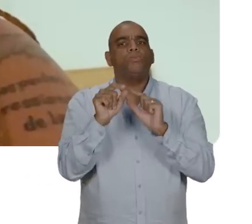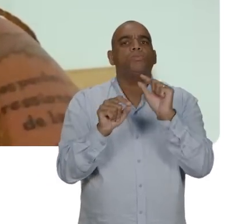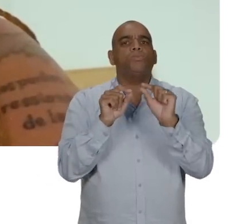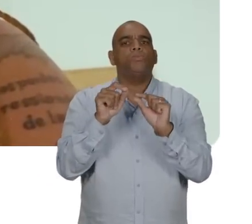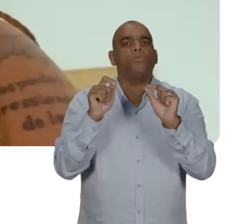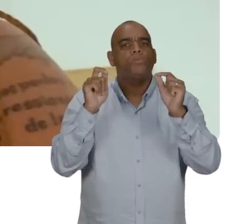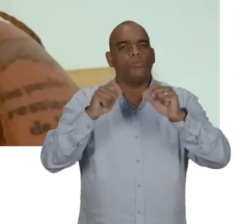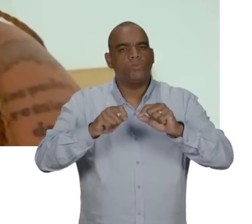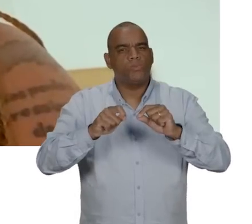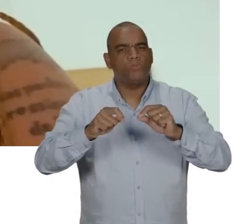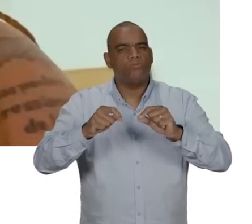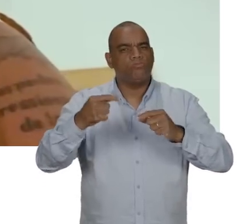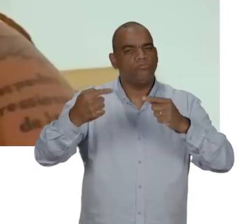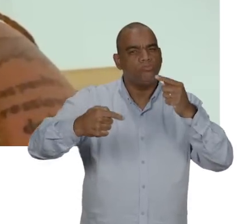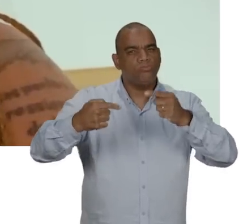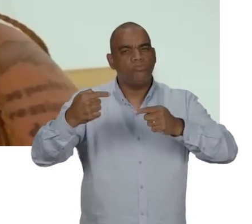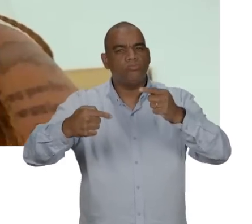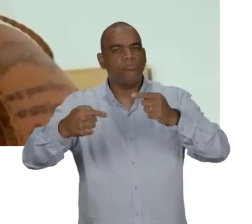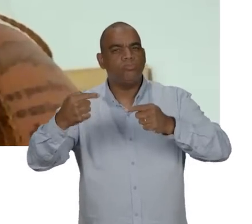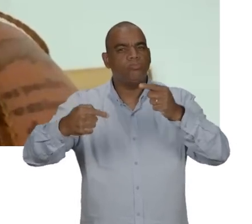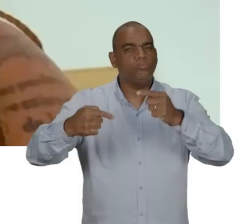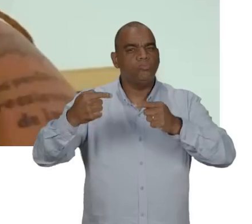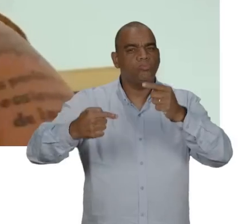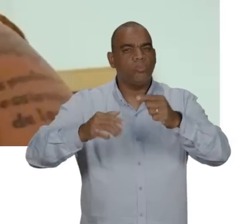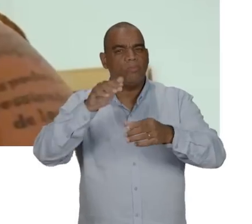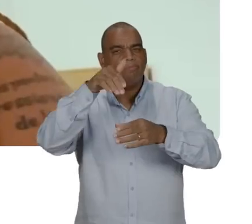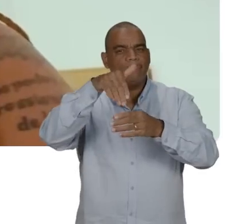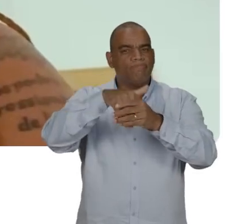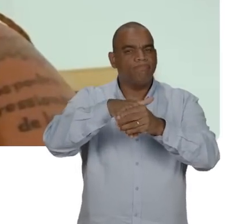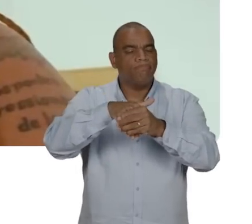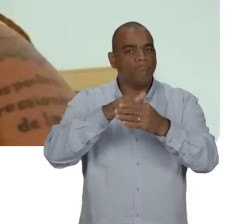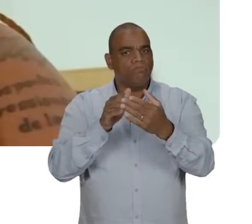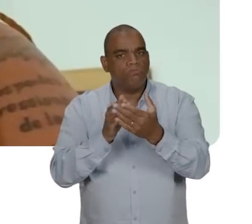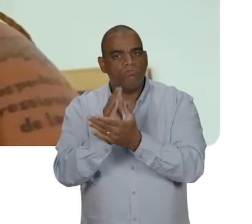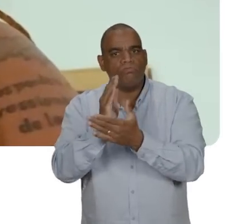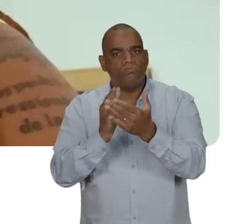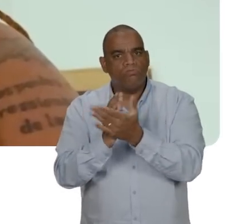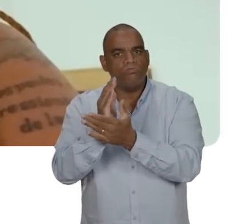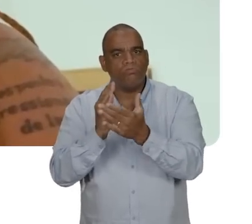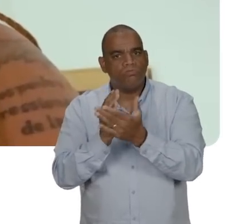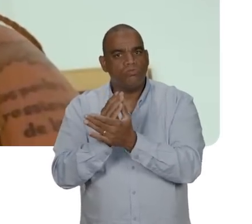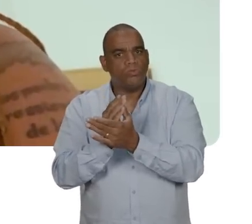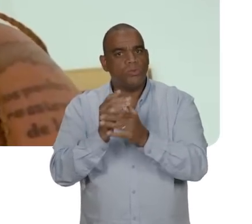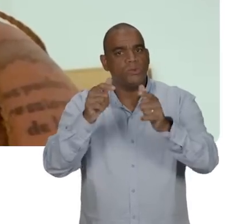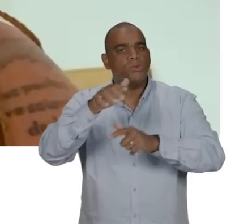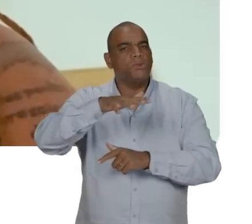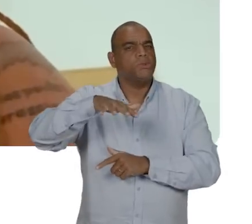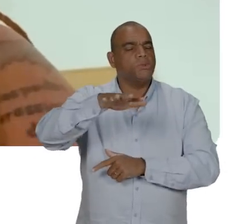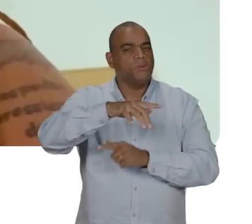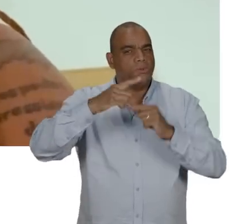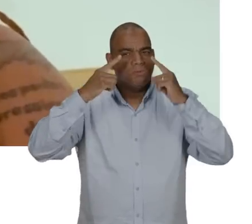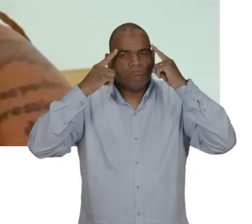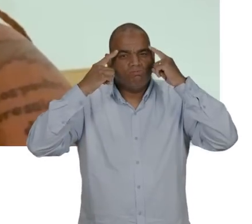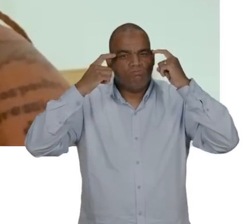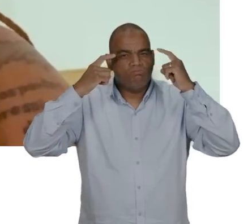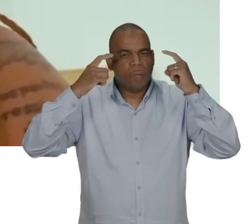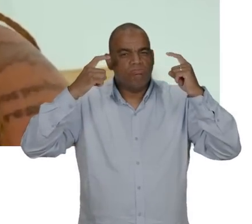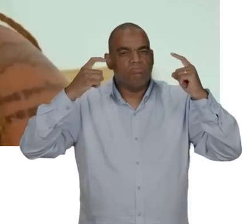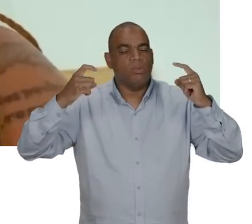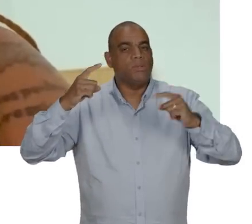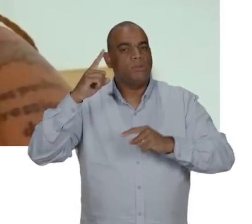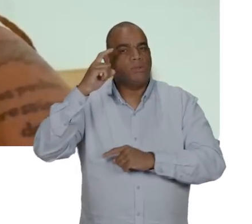entende também que esses espaços da disputa eleitoral, da disputa dos espaços políticos e decisão, são espaços ainda